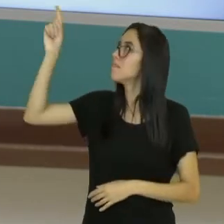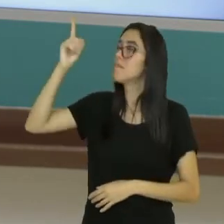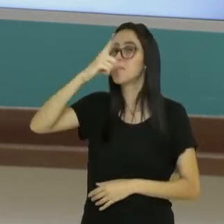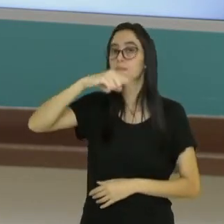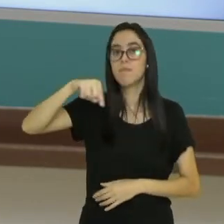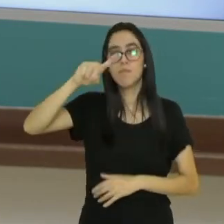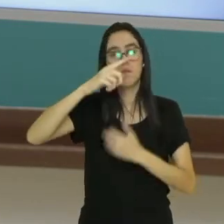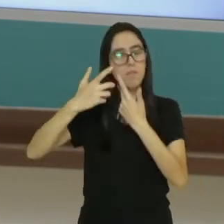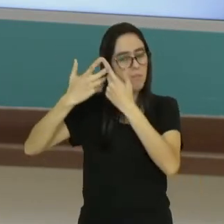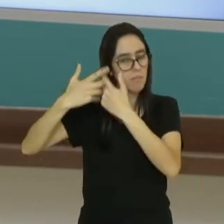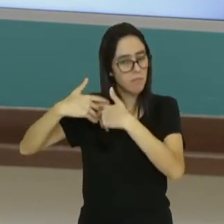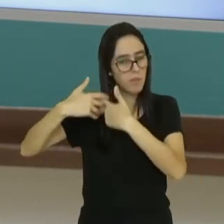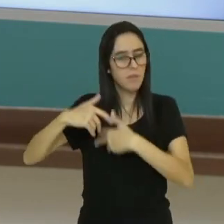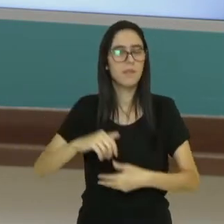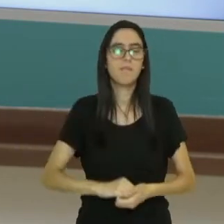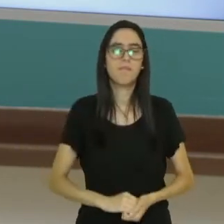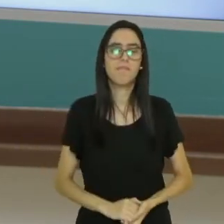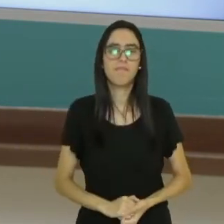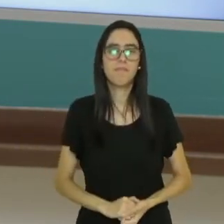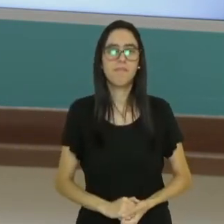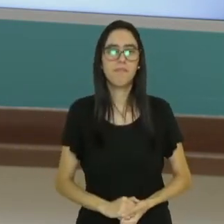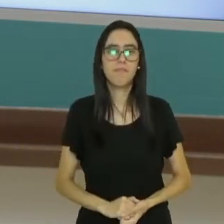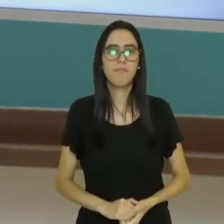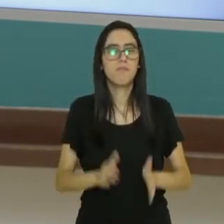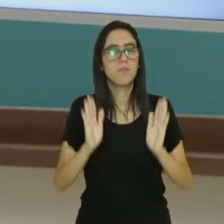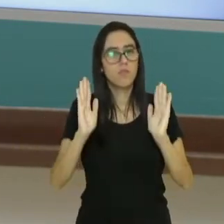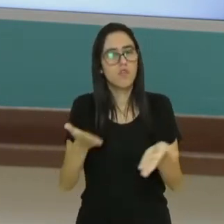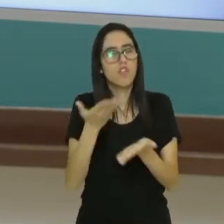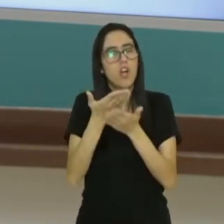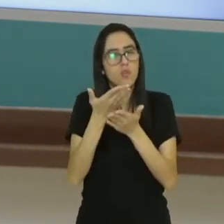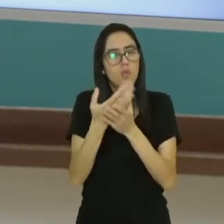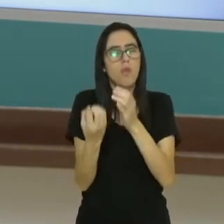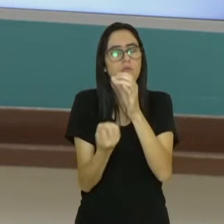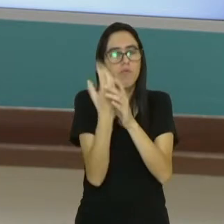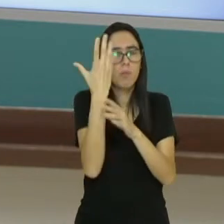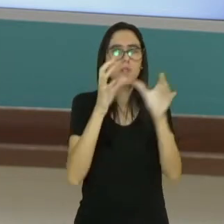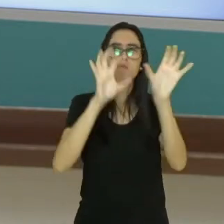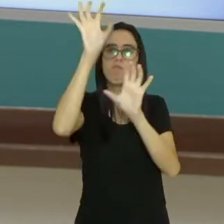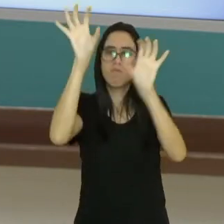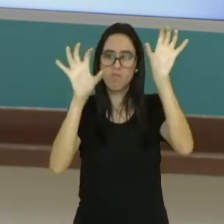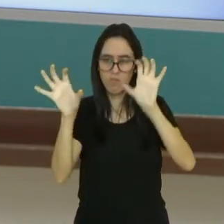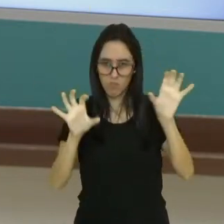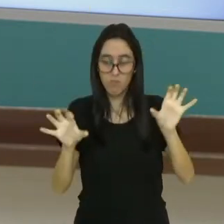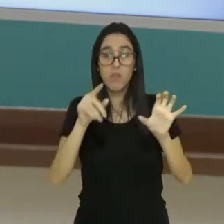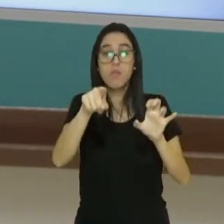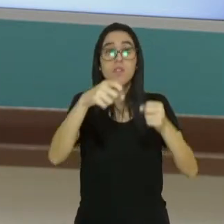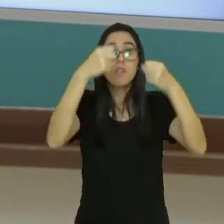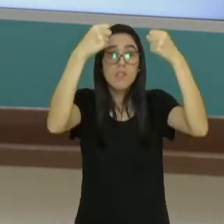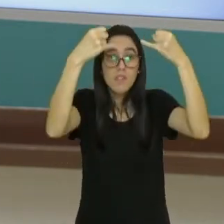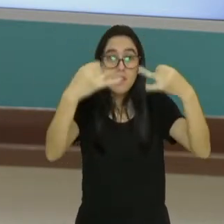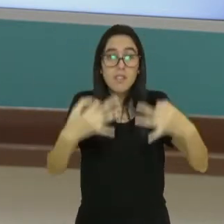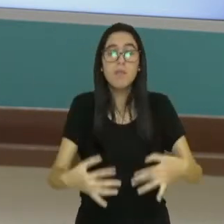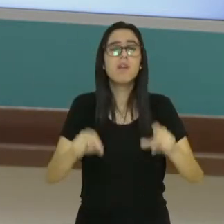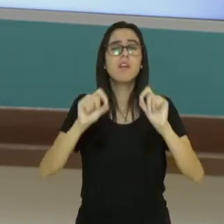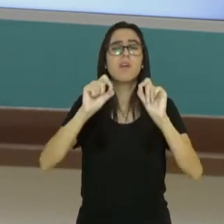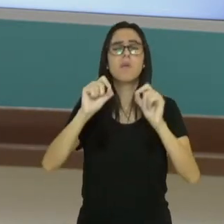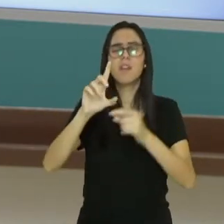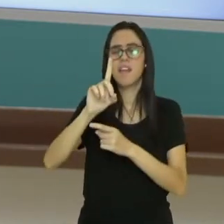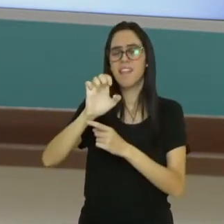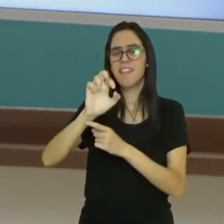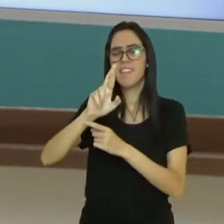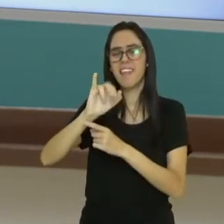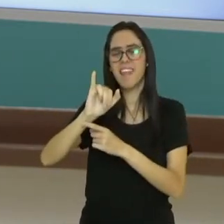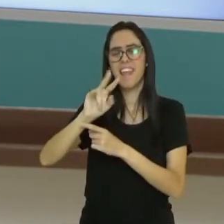e escreverem agora, né? Já que estudamos sobre a formação dos continentes, explique a teoria da